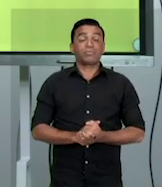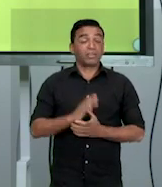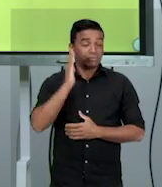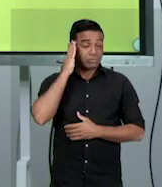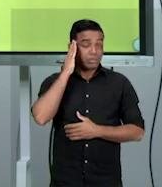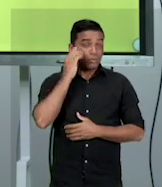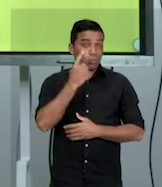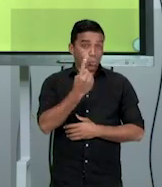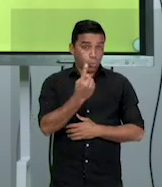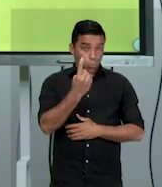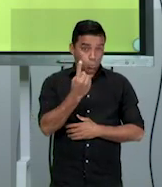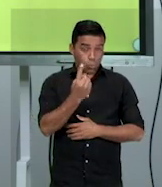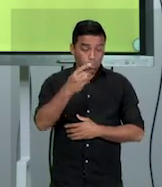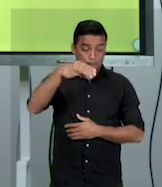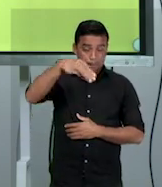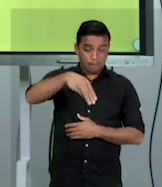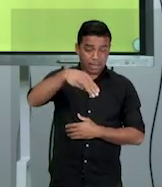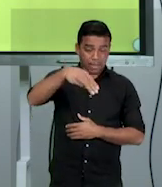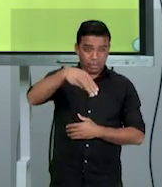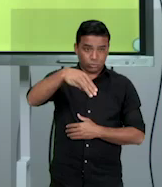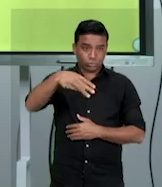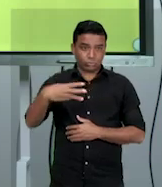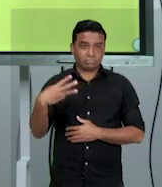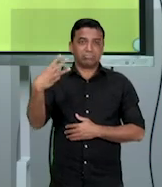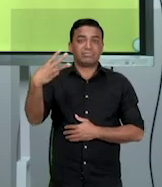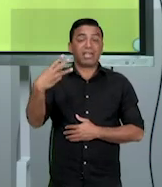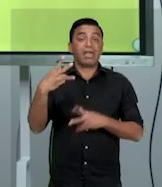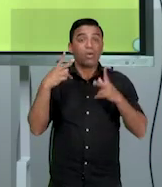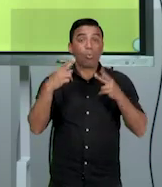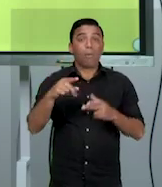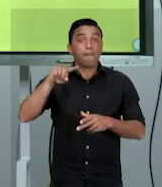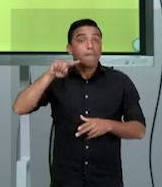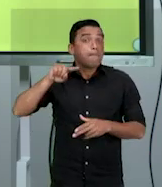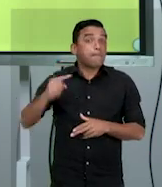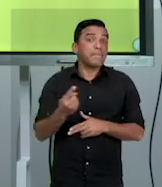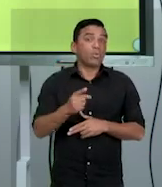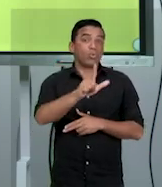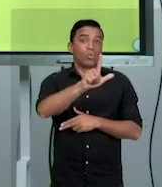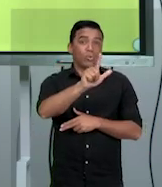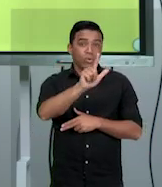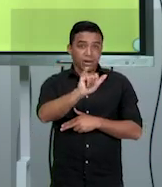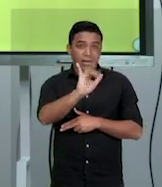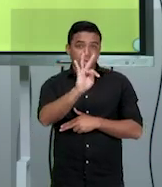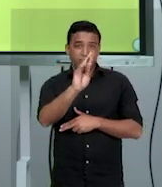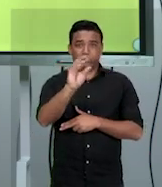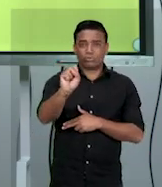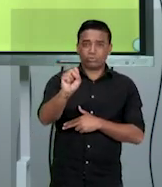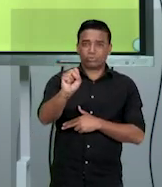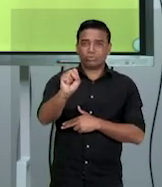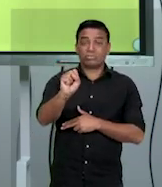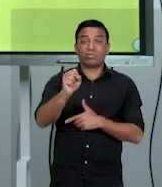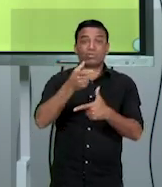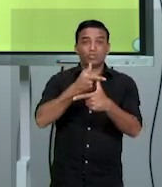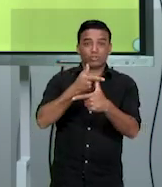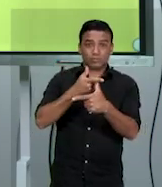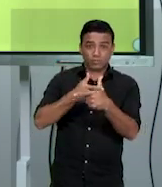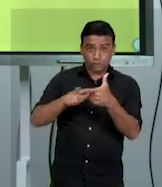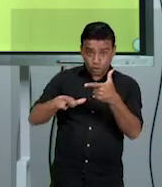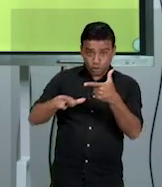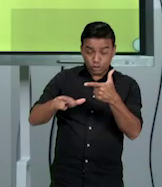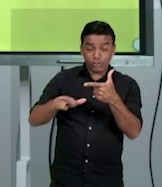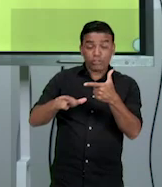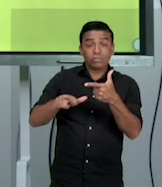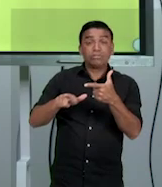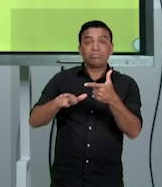metro cúbico corresponde a 1000 litros. Então, eu vou dividir o volume que